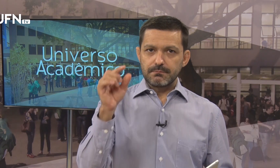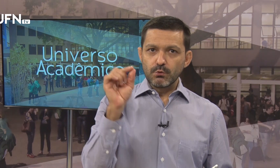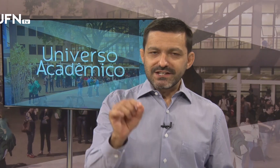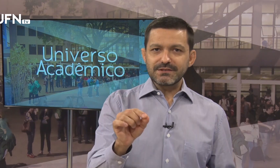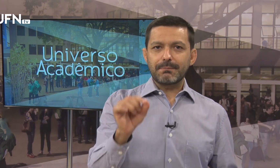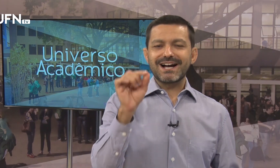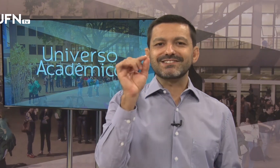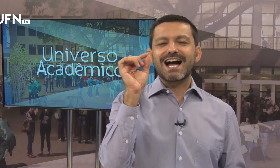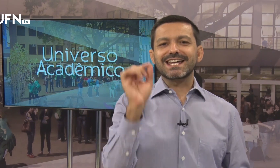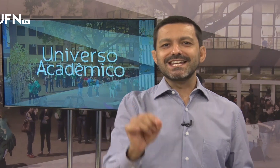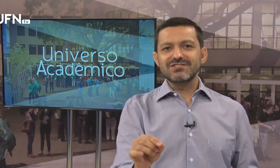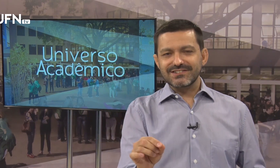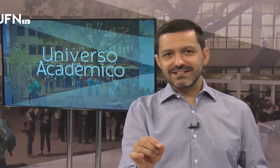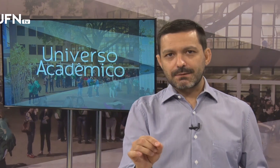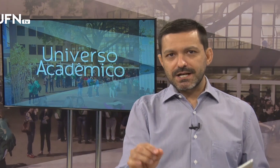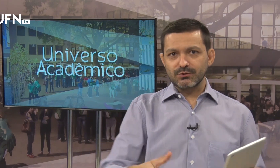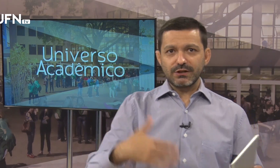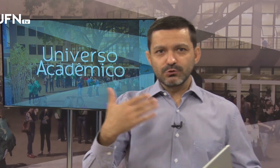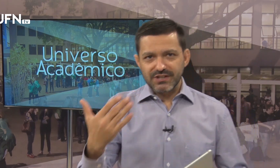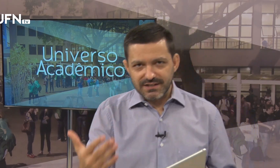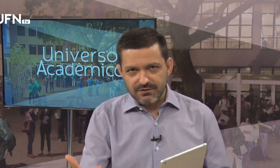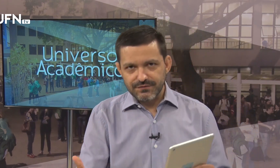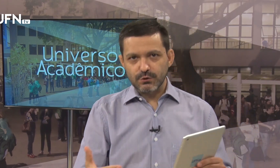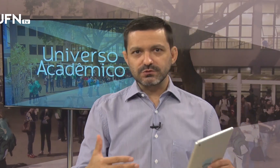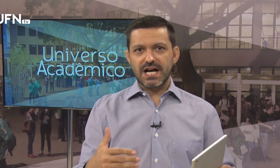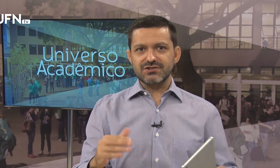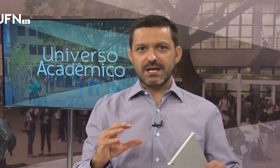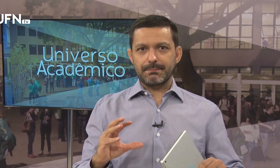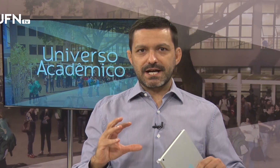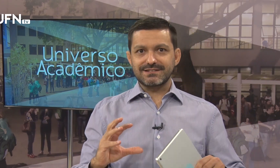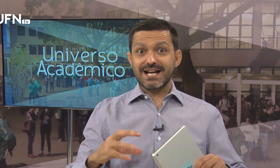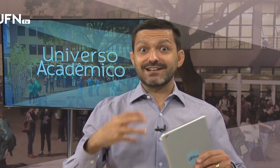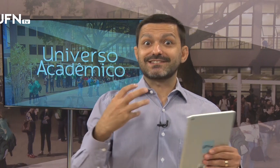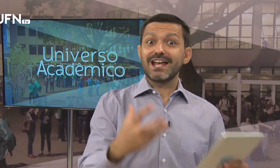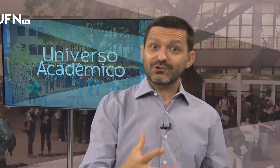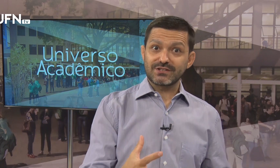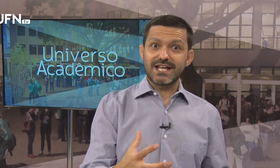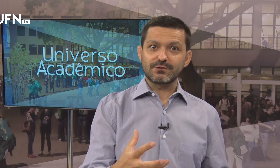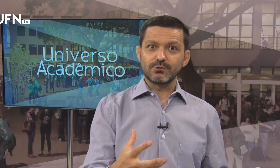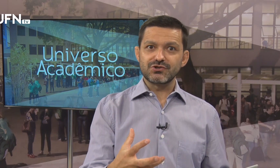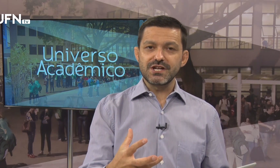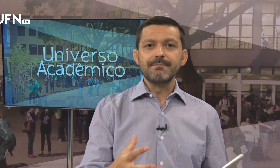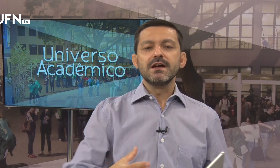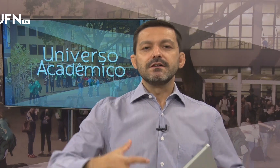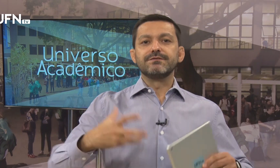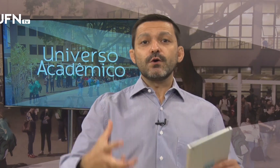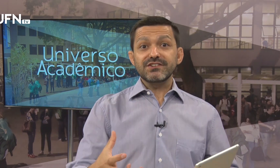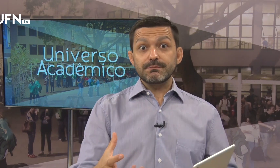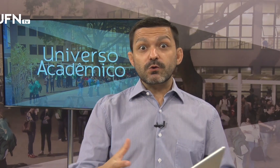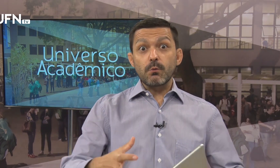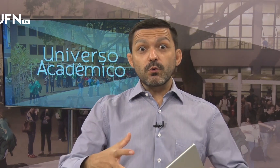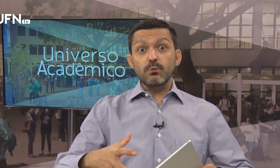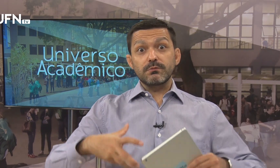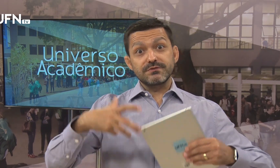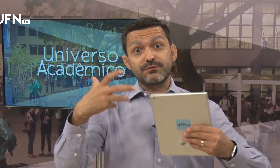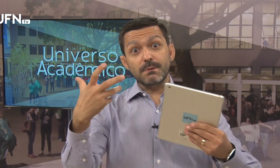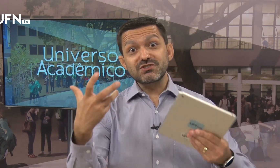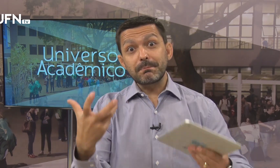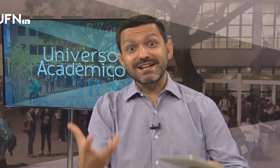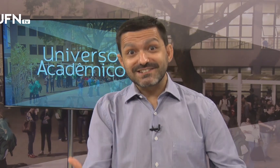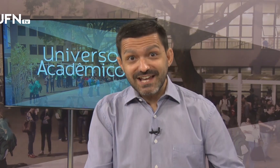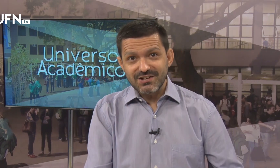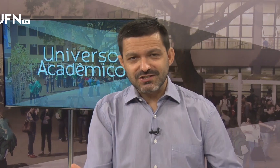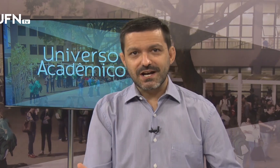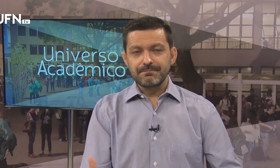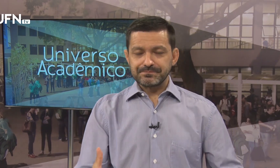públicas municipais aqui de Santa Maria. Os alunos que têm dificuldade, né, para ter acesso à tecnologia vão receber como em forma